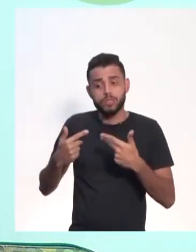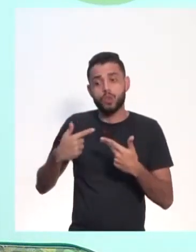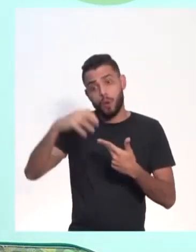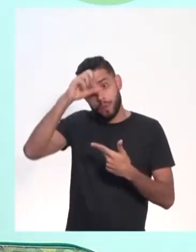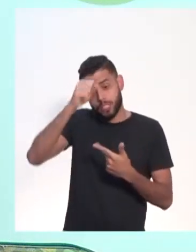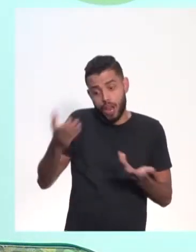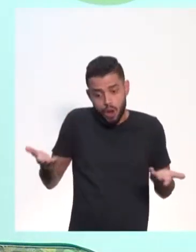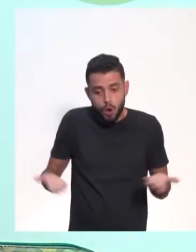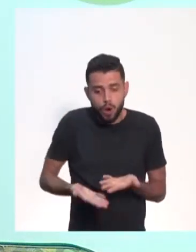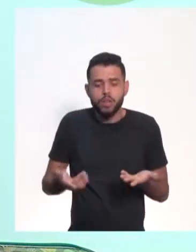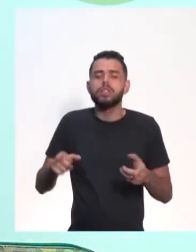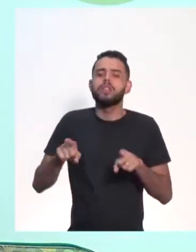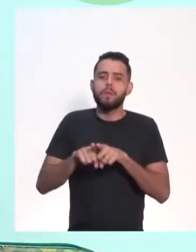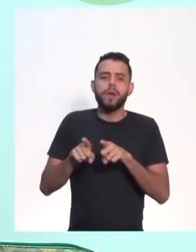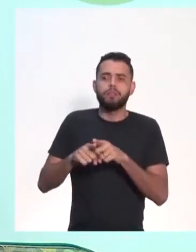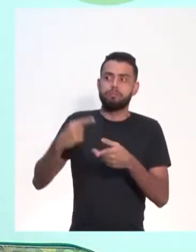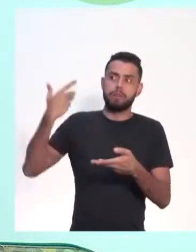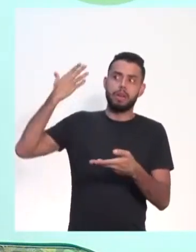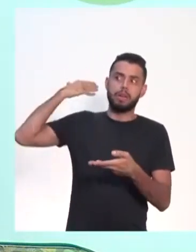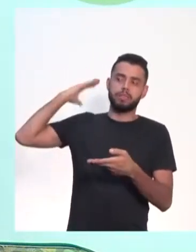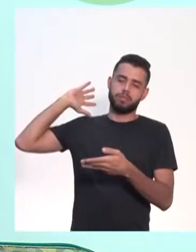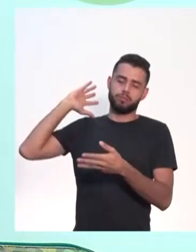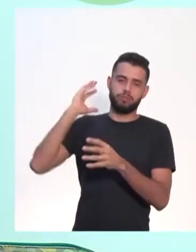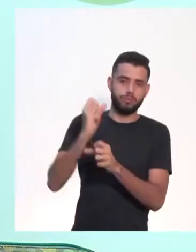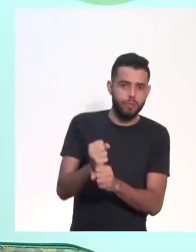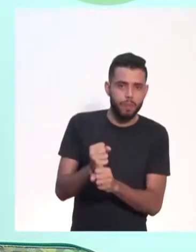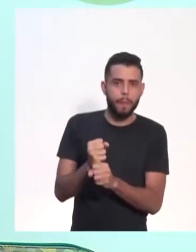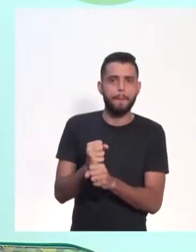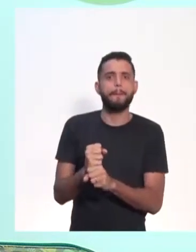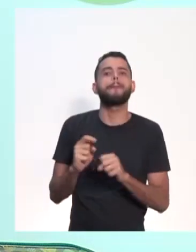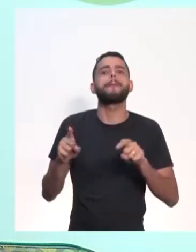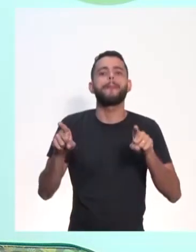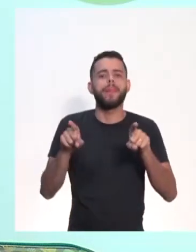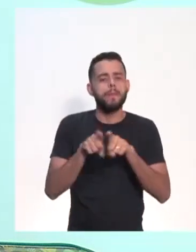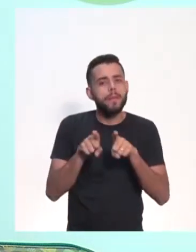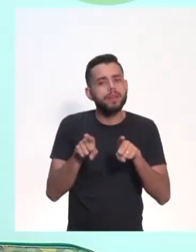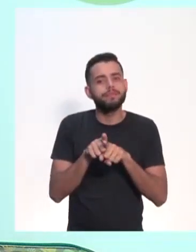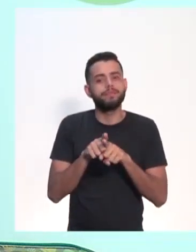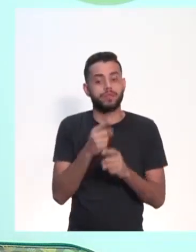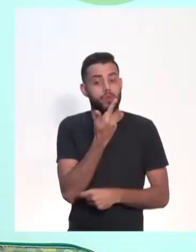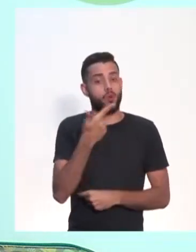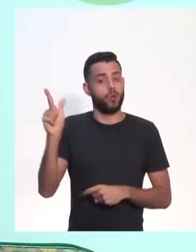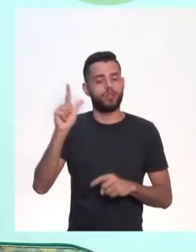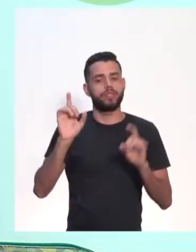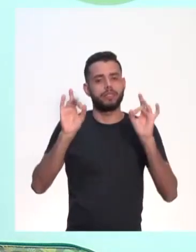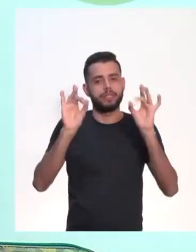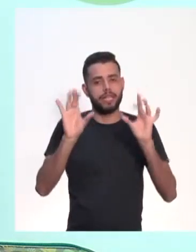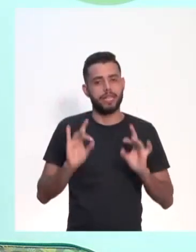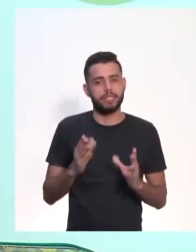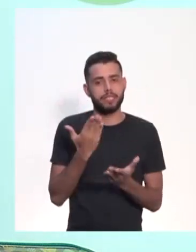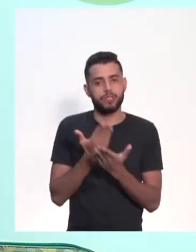anteriormente. Assim como a gente pode também seguir para a nossa outra técnica de estudo, que são os